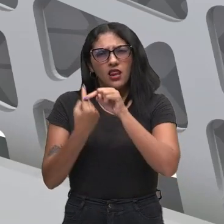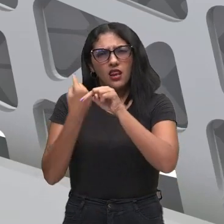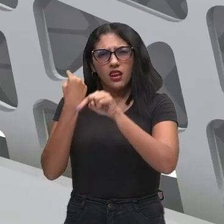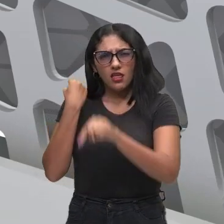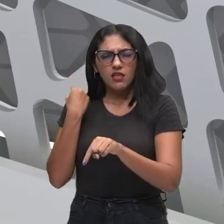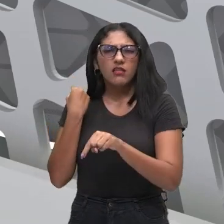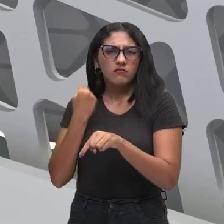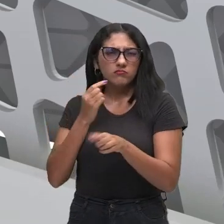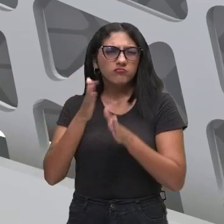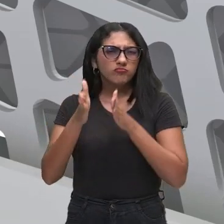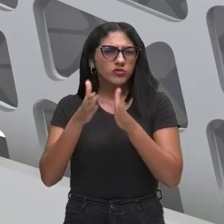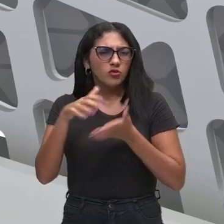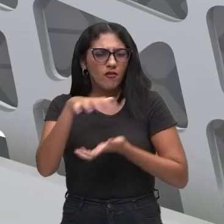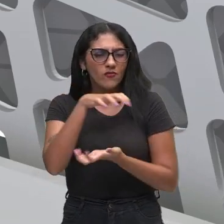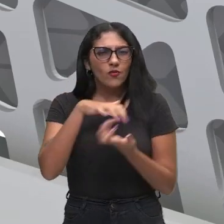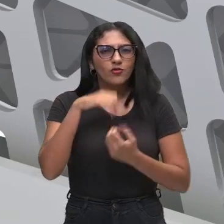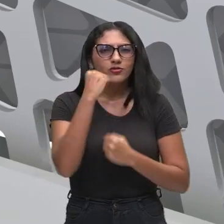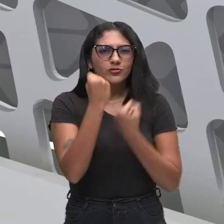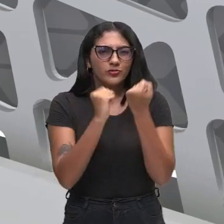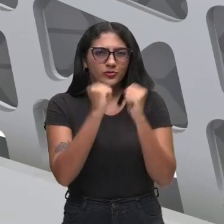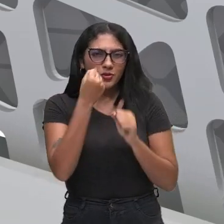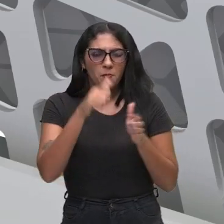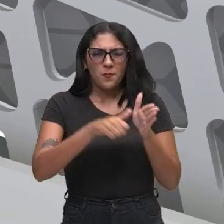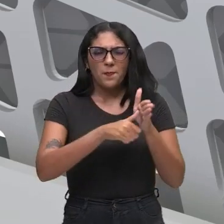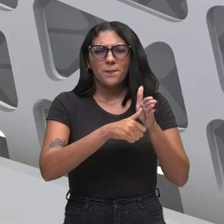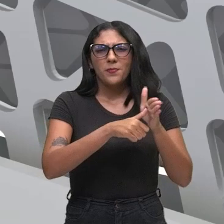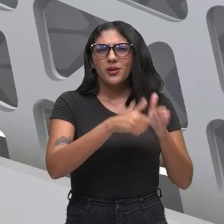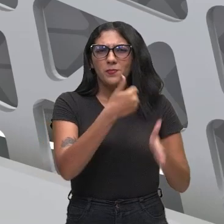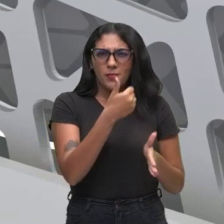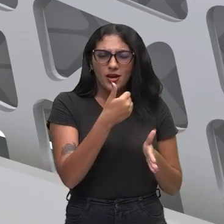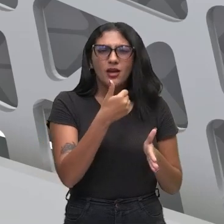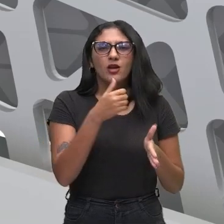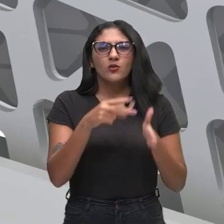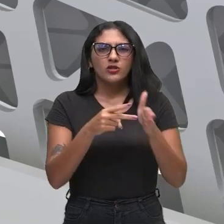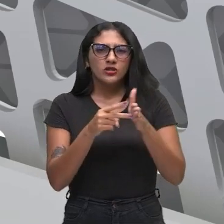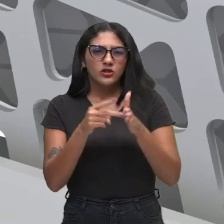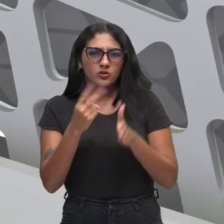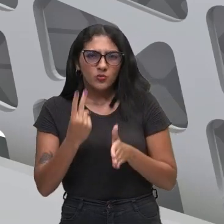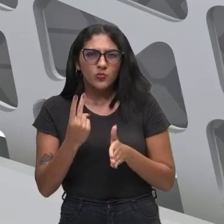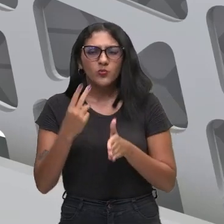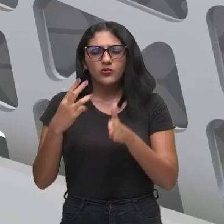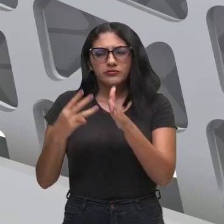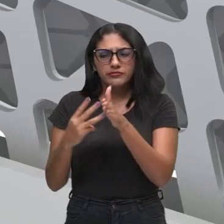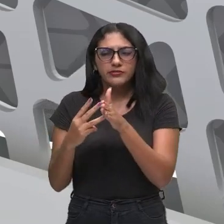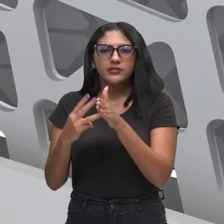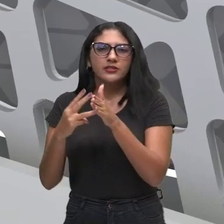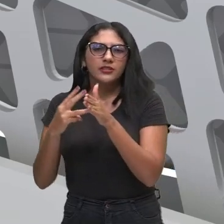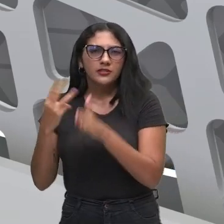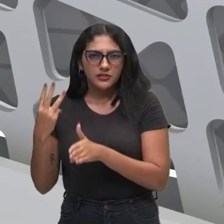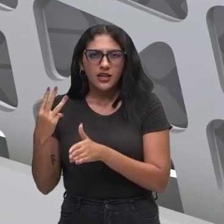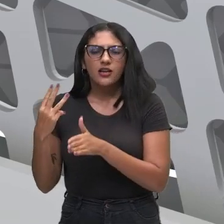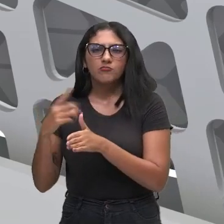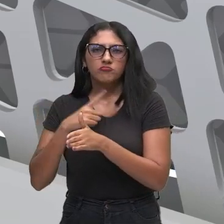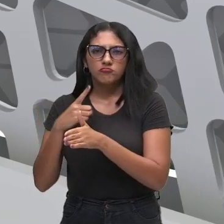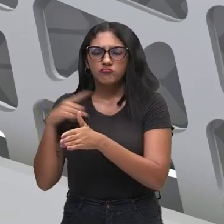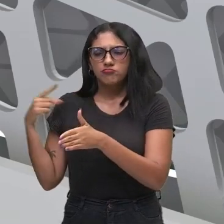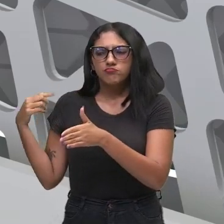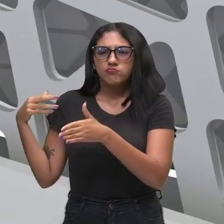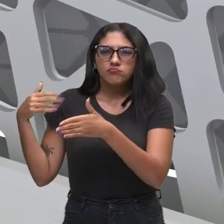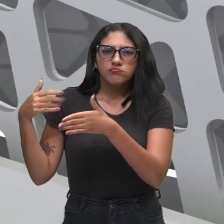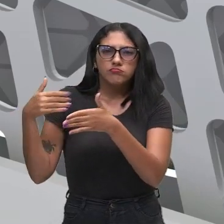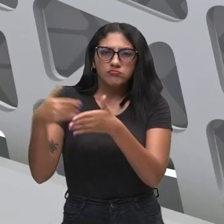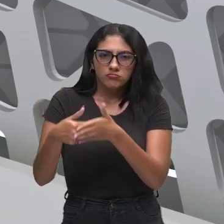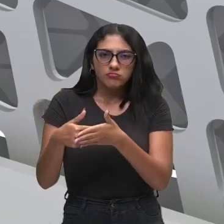Revolução Industrial, primeira fase da Revolução Industrial, segunda fase da Revolução Industrial e a